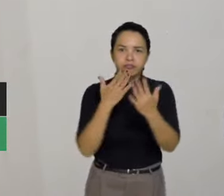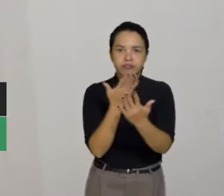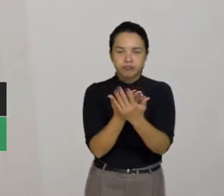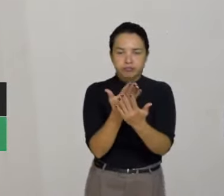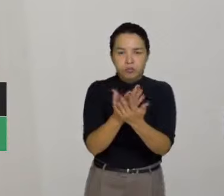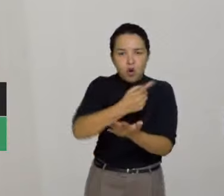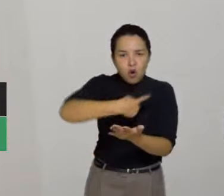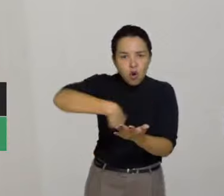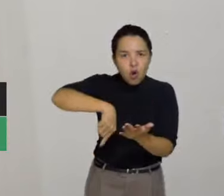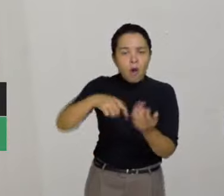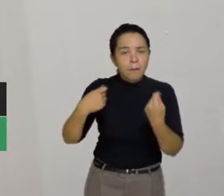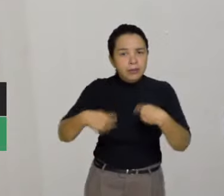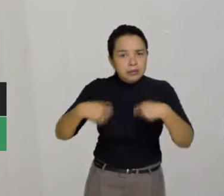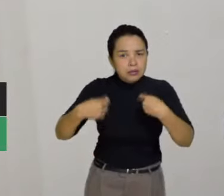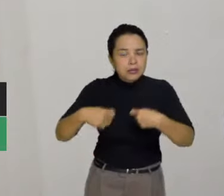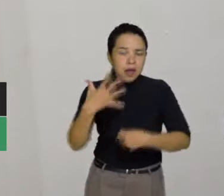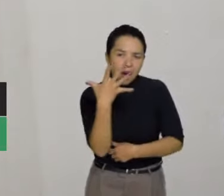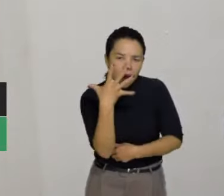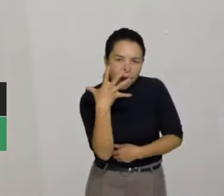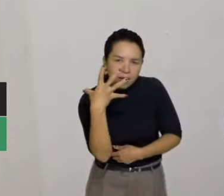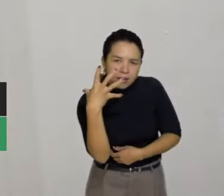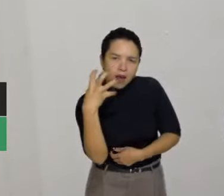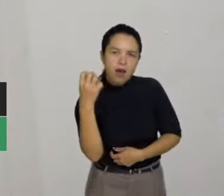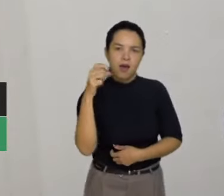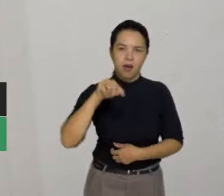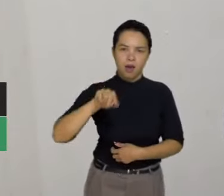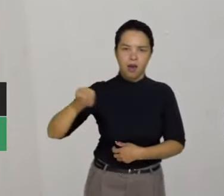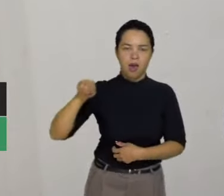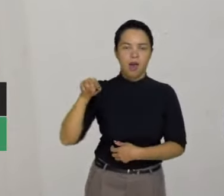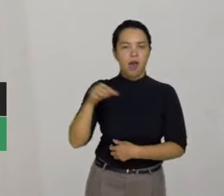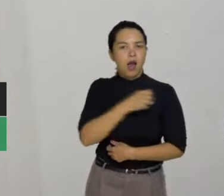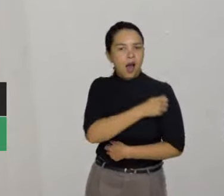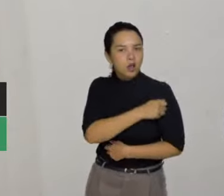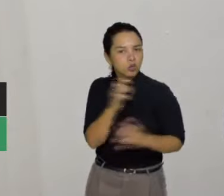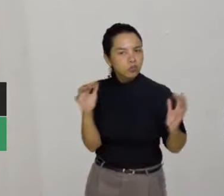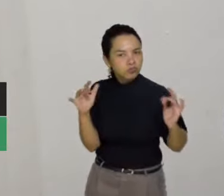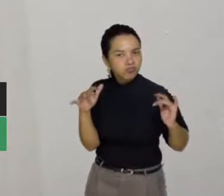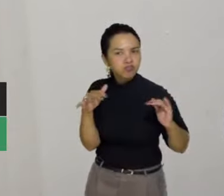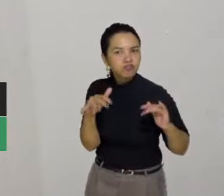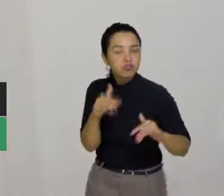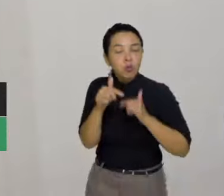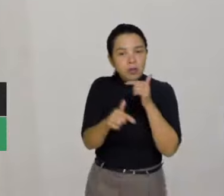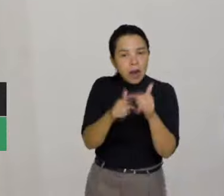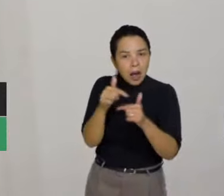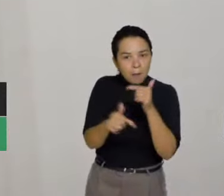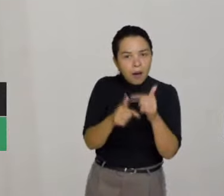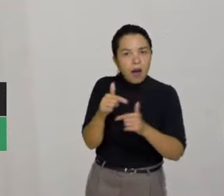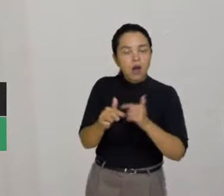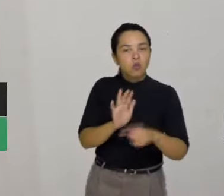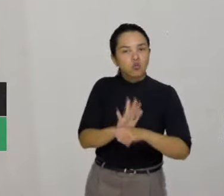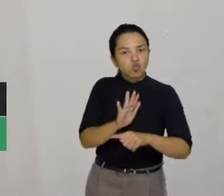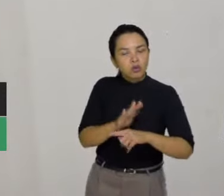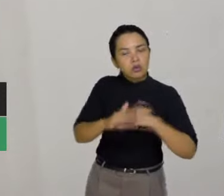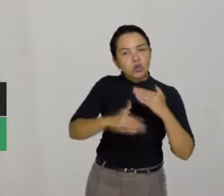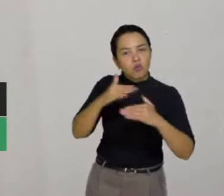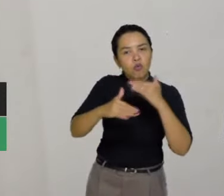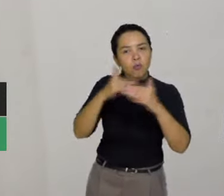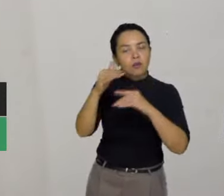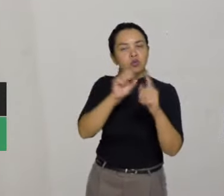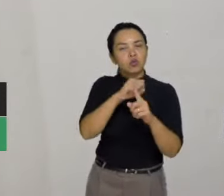mais atrativo para os alunos, fazer um trabalho voltado ao desenvolvimento de competências